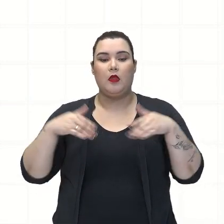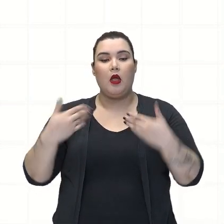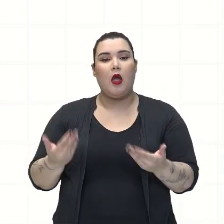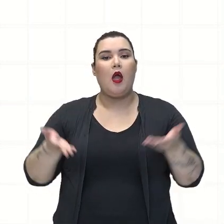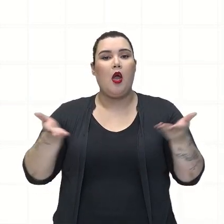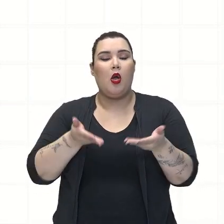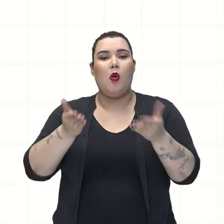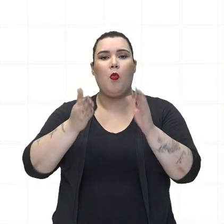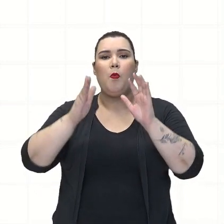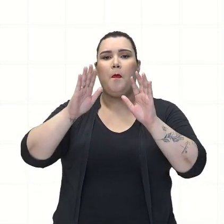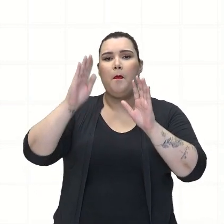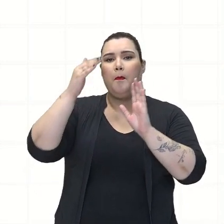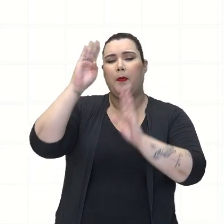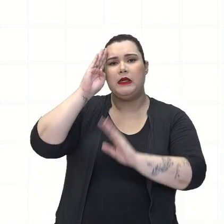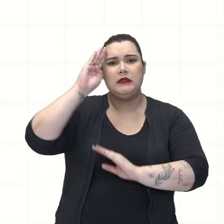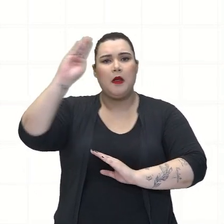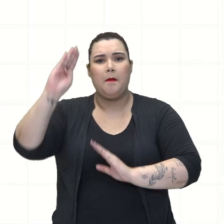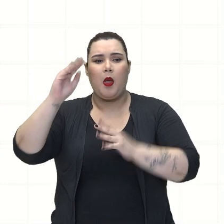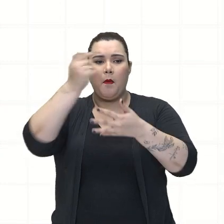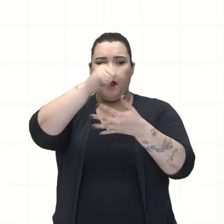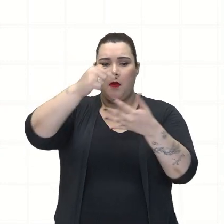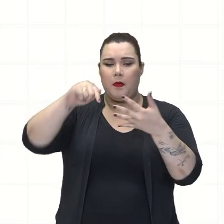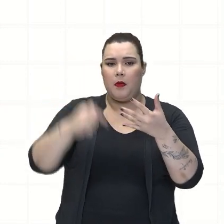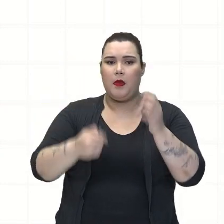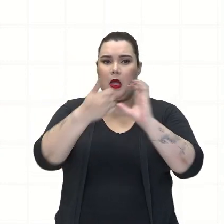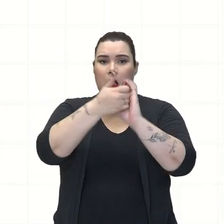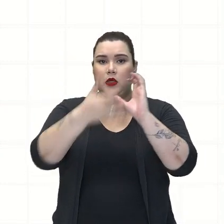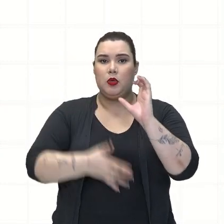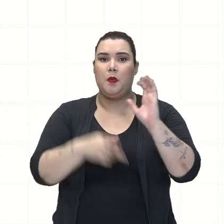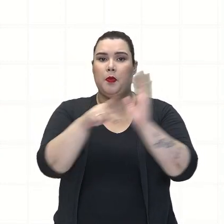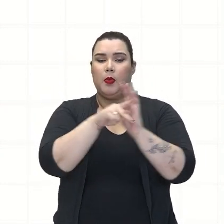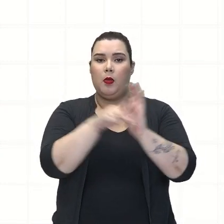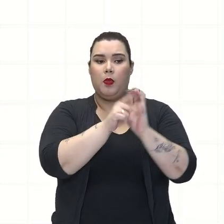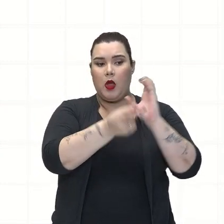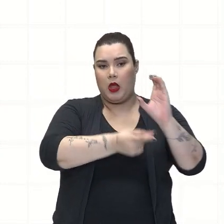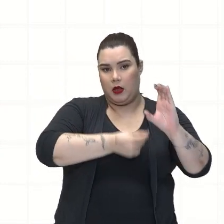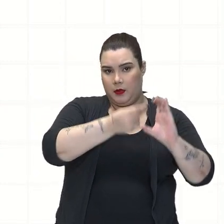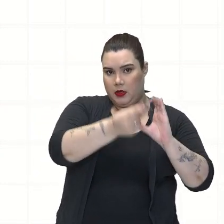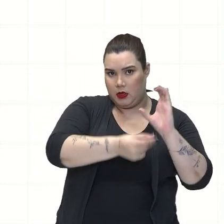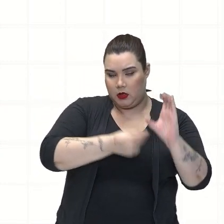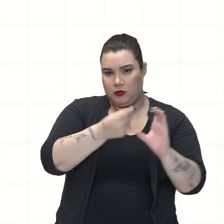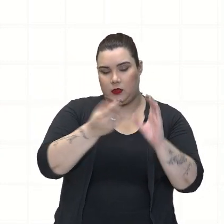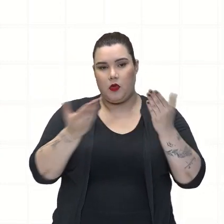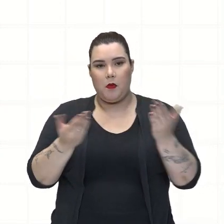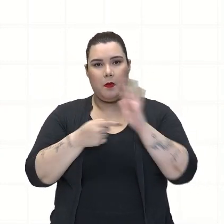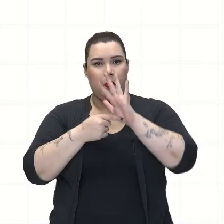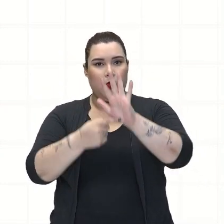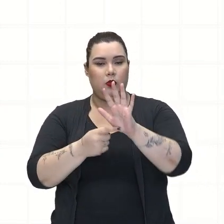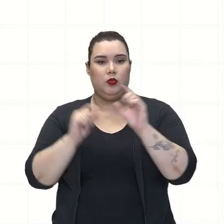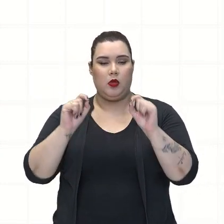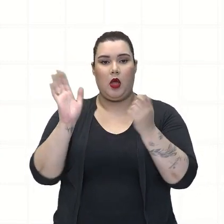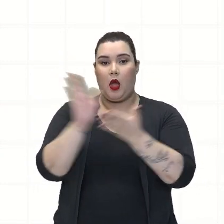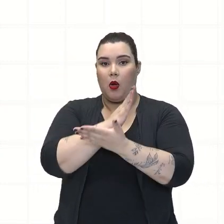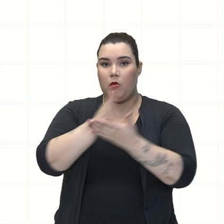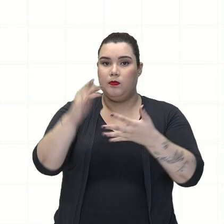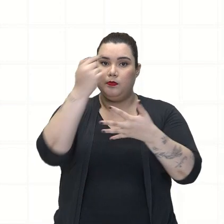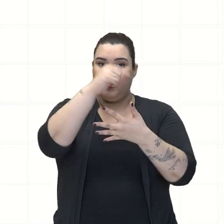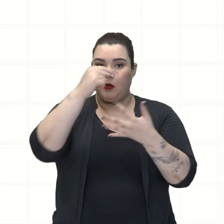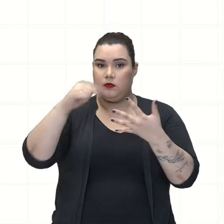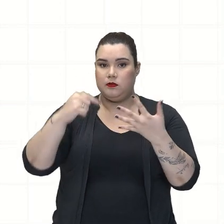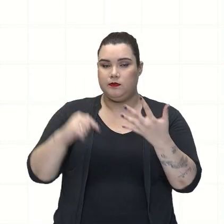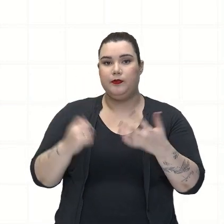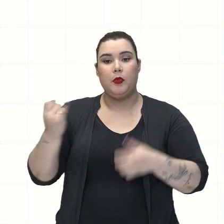principais características do modo de produção capitalista, tá certo? E eu quero destacar aqui alguns pontos que